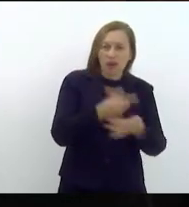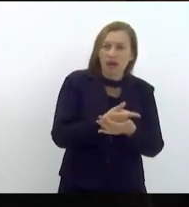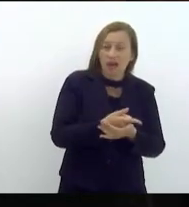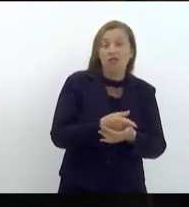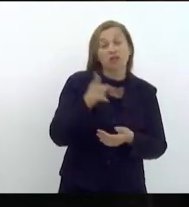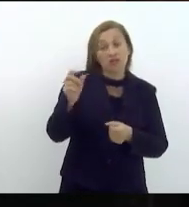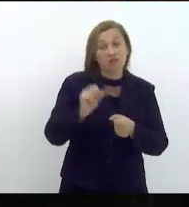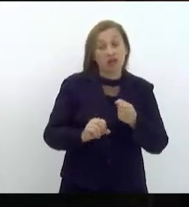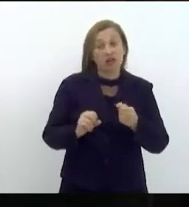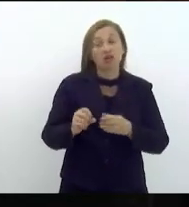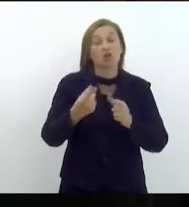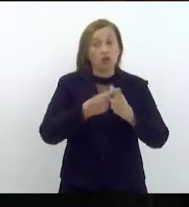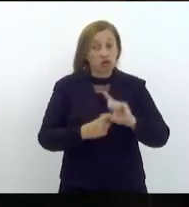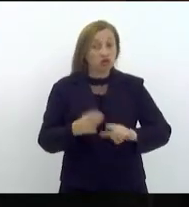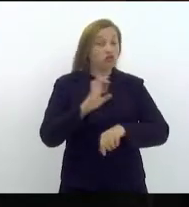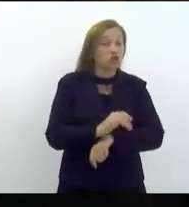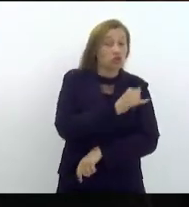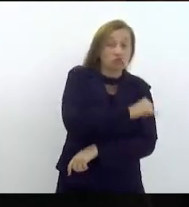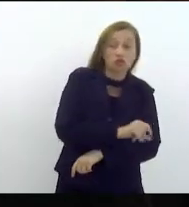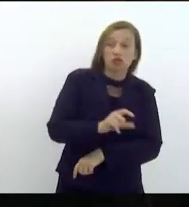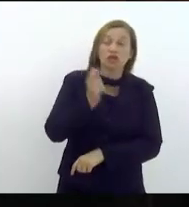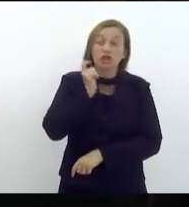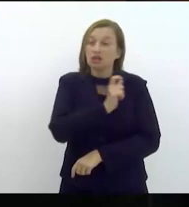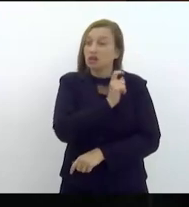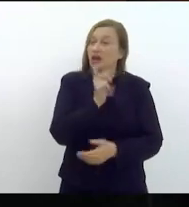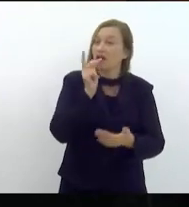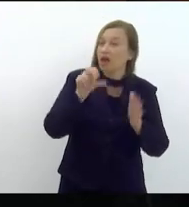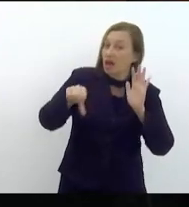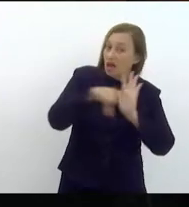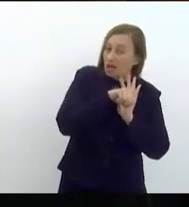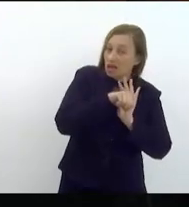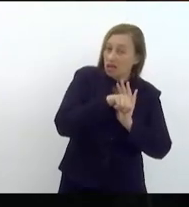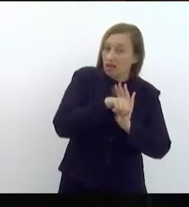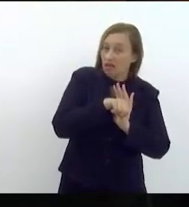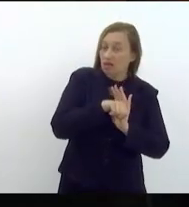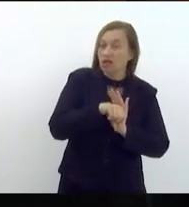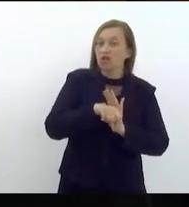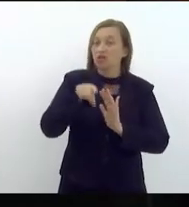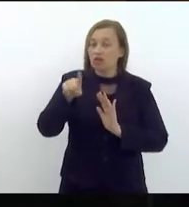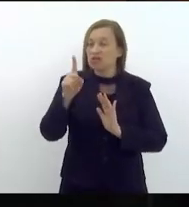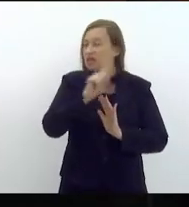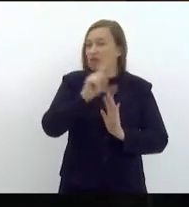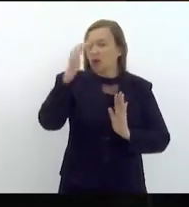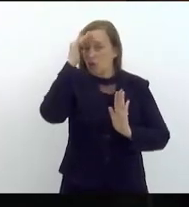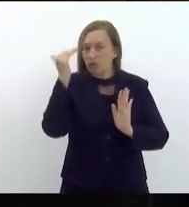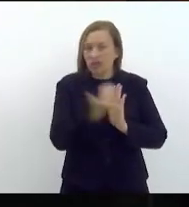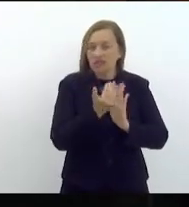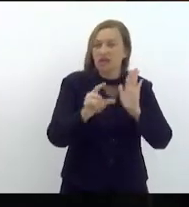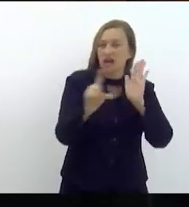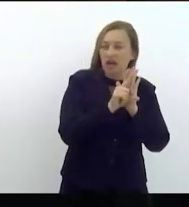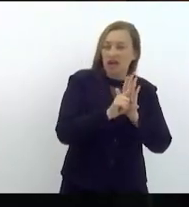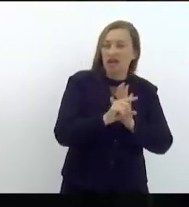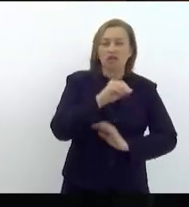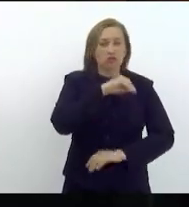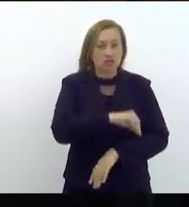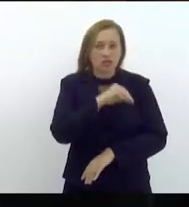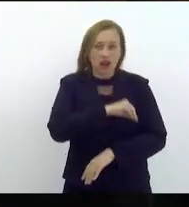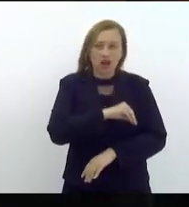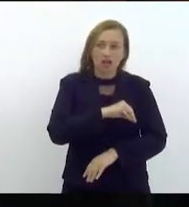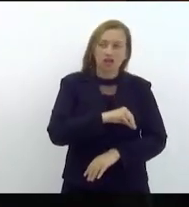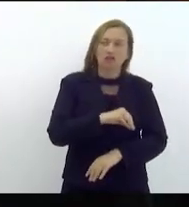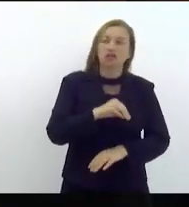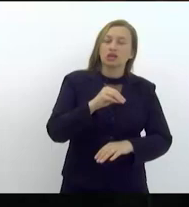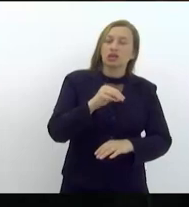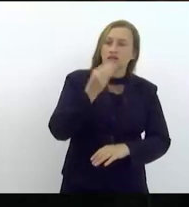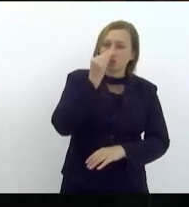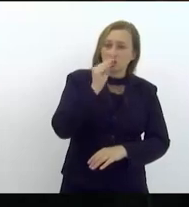com as dívidas do Estado do Rio de Janeiro Cláudio Castro ilegal é a sua postura de não cumprir a lei do piso e de querer desrespeitar um